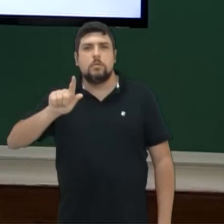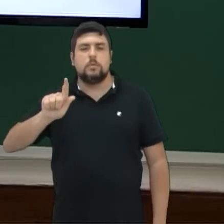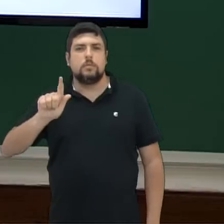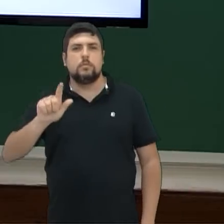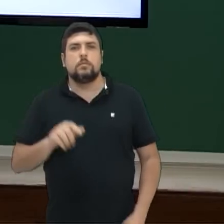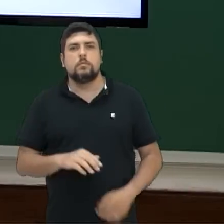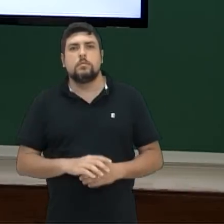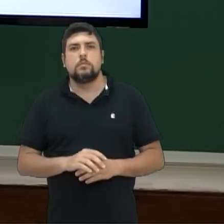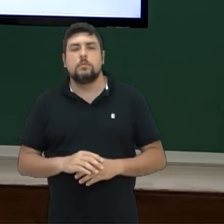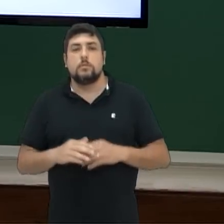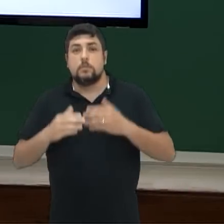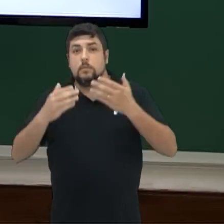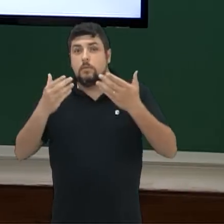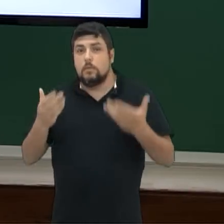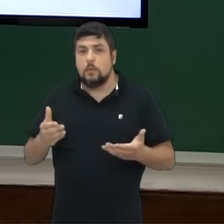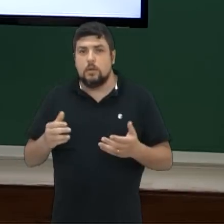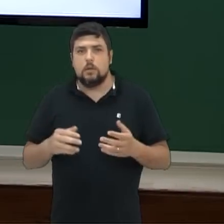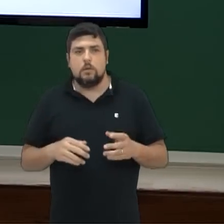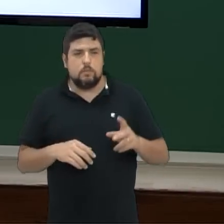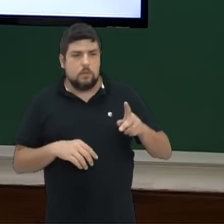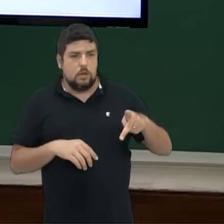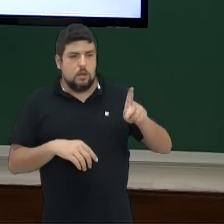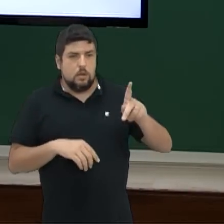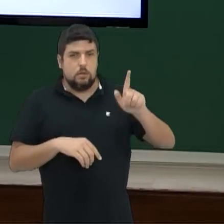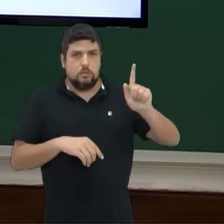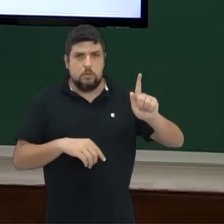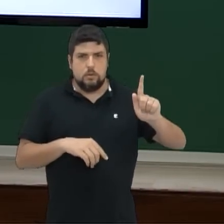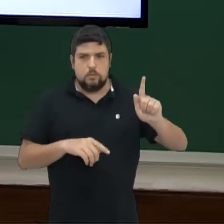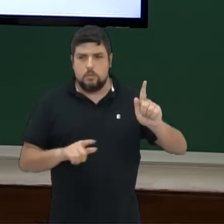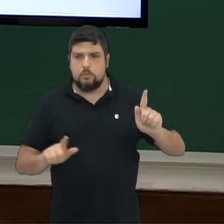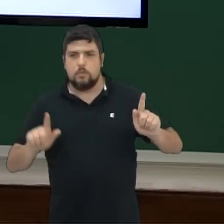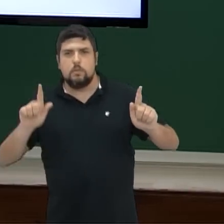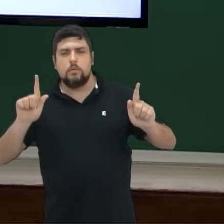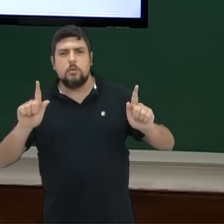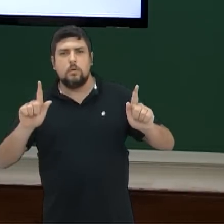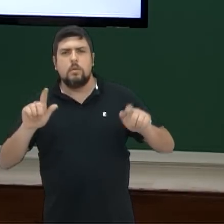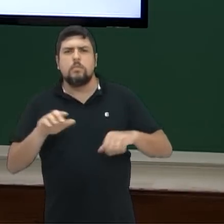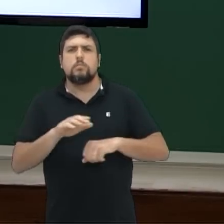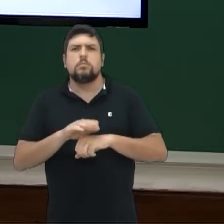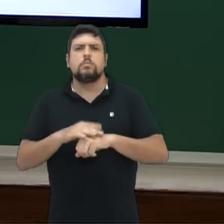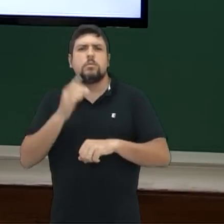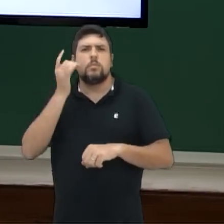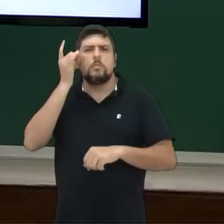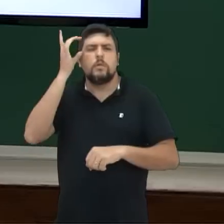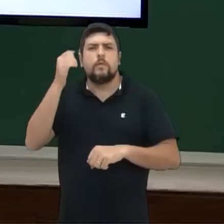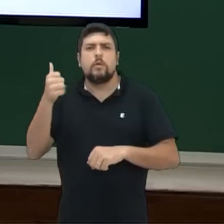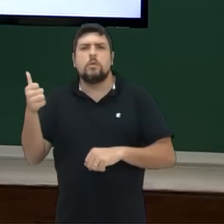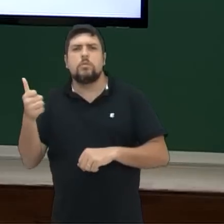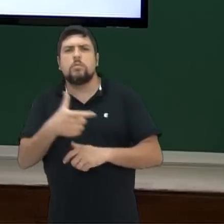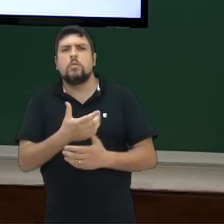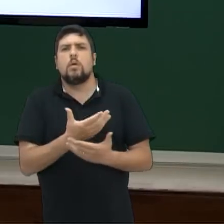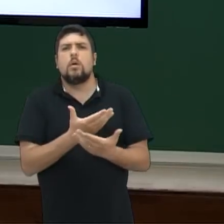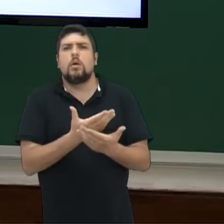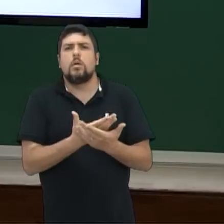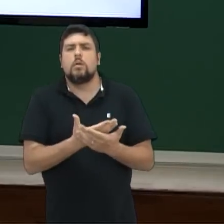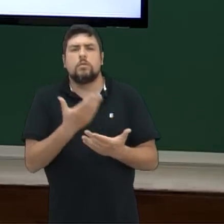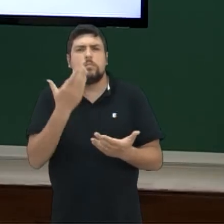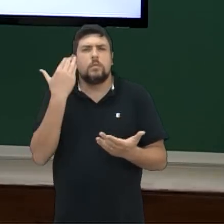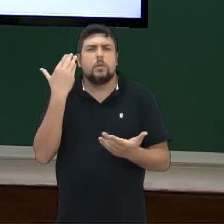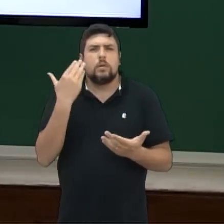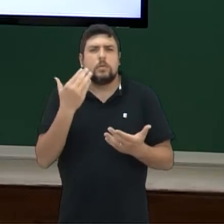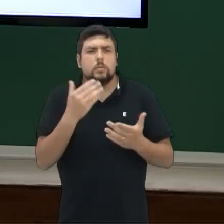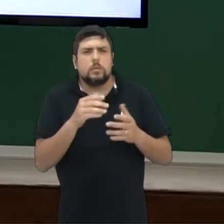quilograma, de quilograma em grama, são muito mais simples do que aquelas transformações das aulas anteriores, de medidas